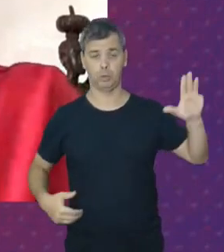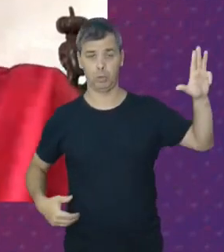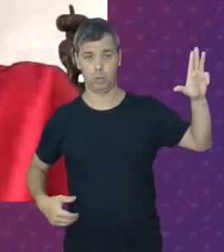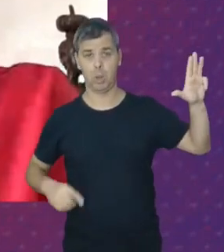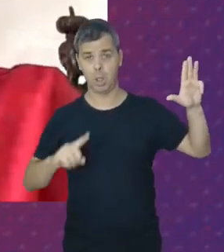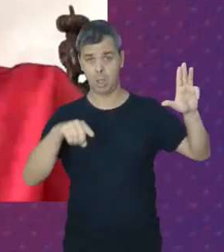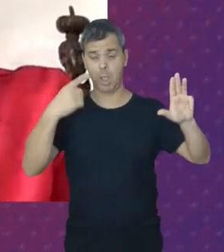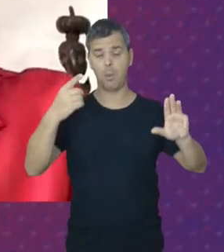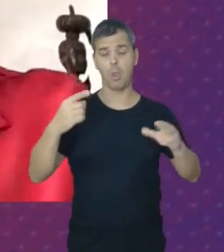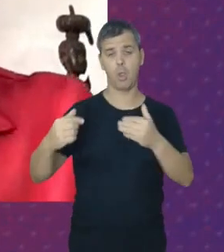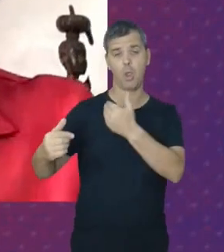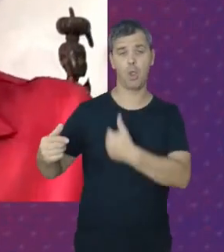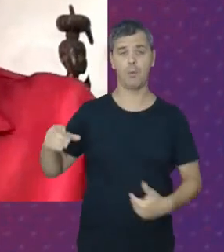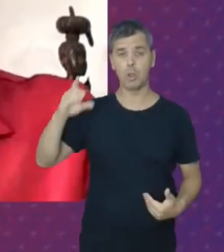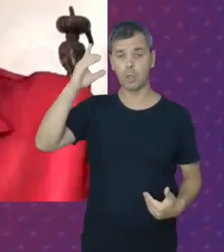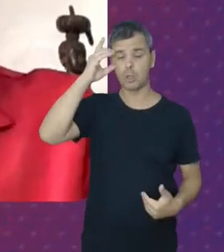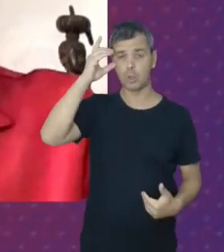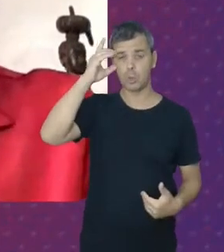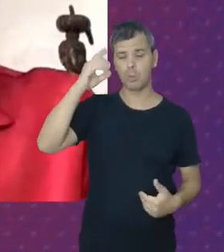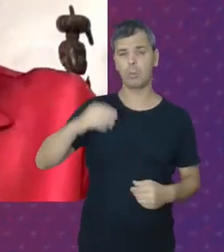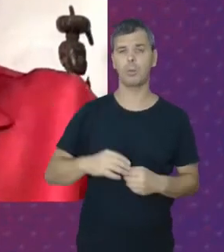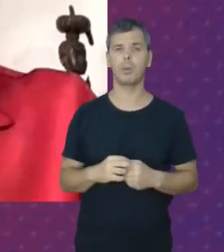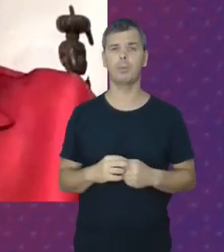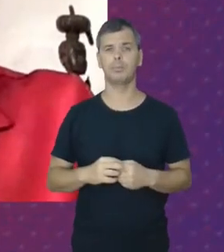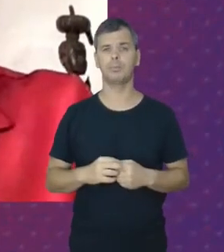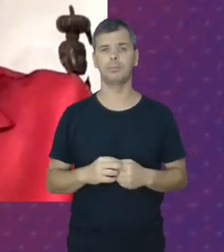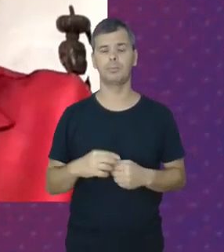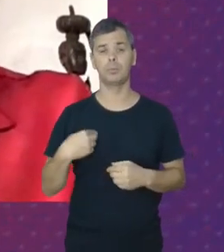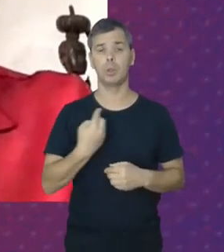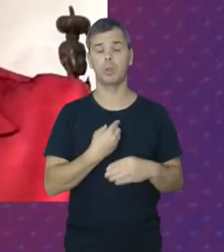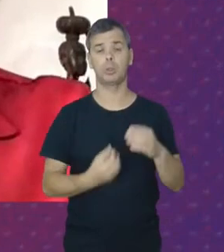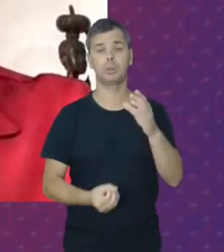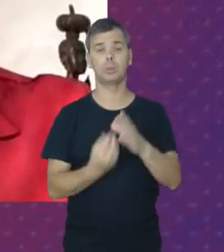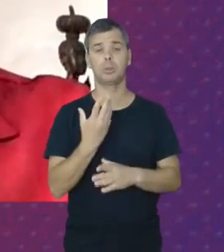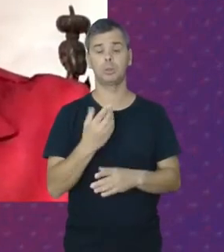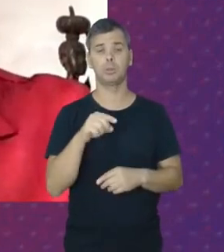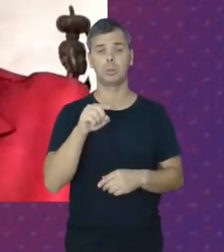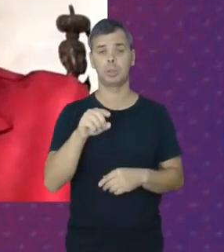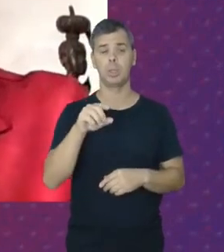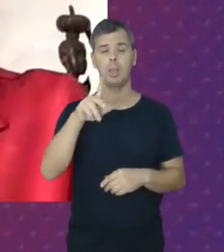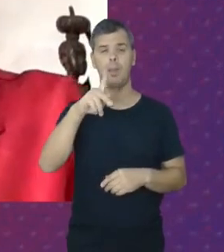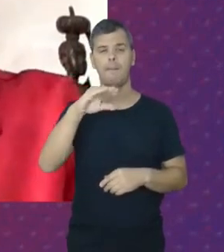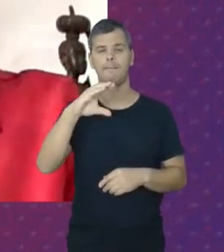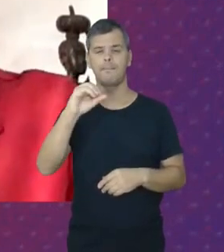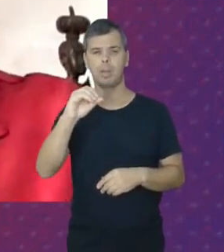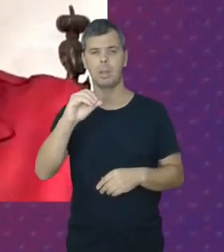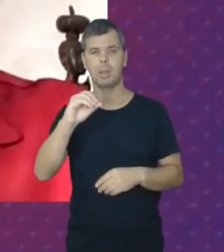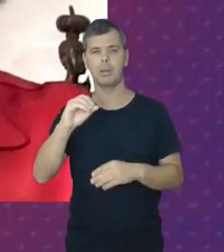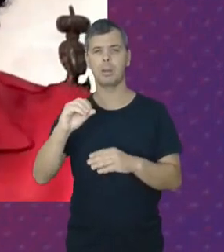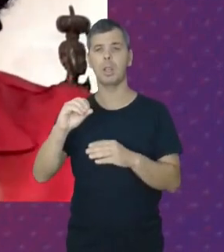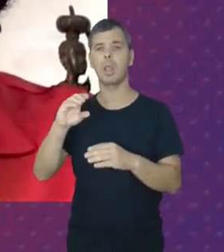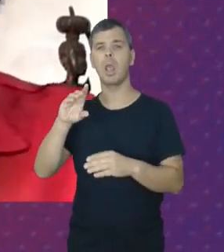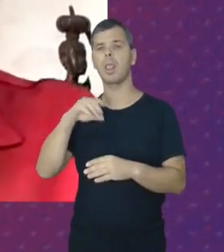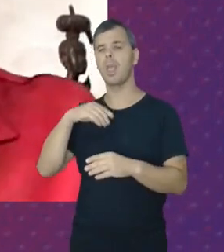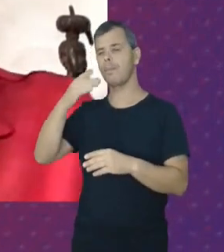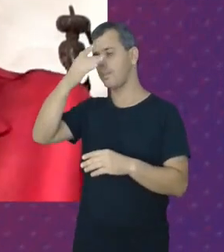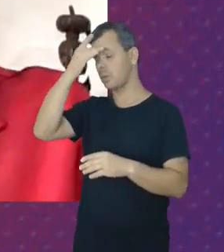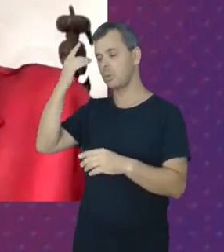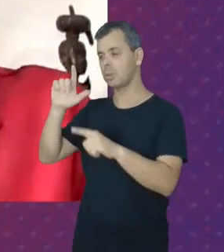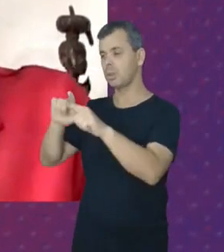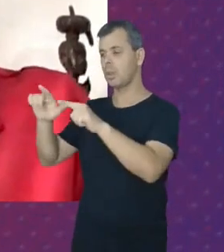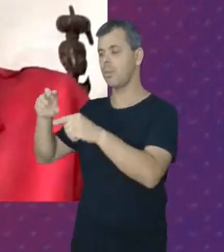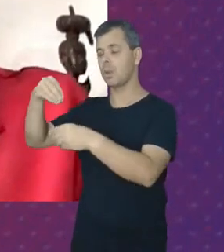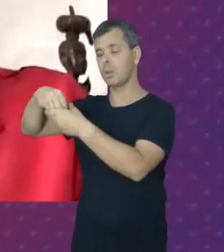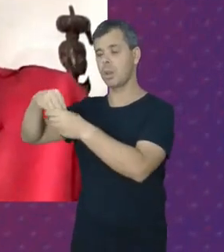governo Da Dilma Então nós Criamos Nessa PEC Da Domestica Que eu fui Relatora